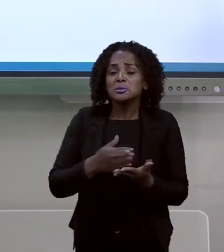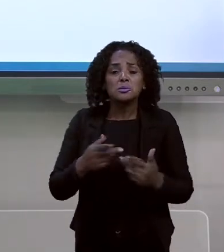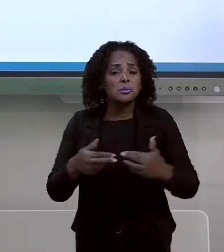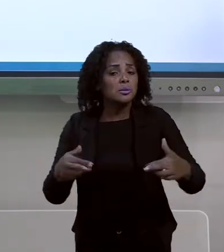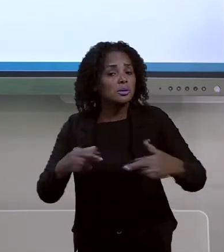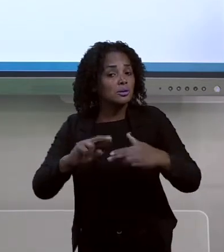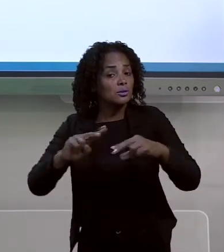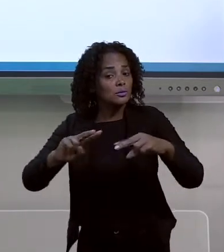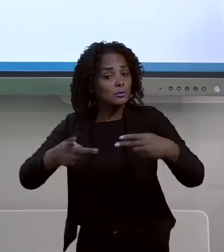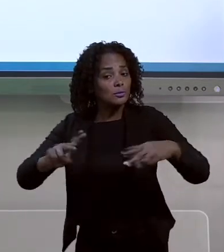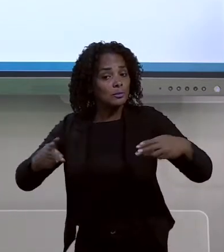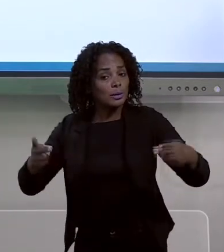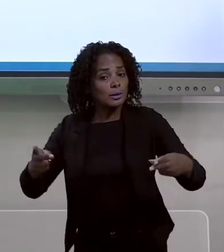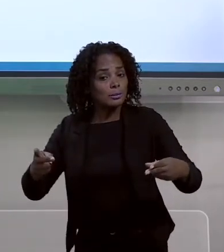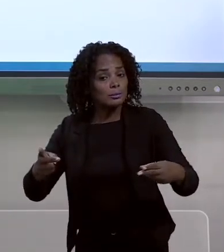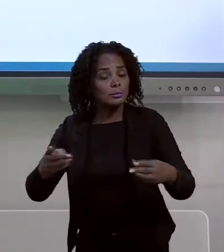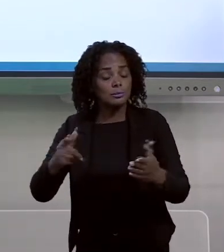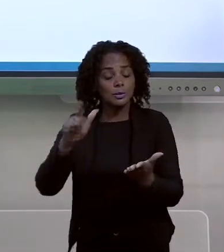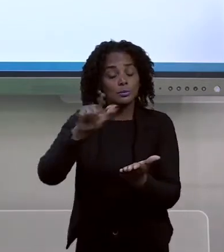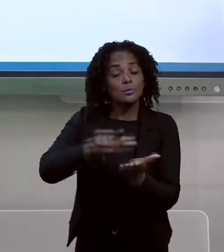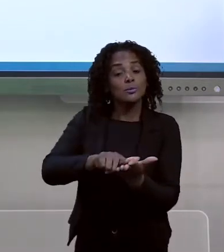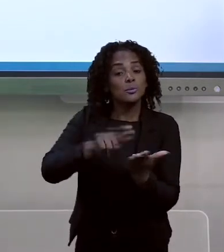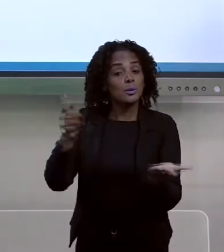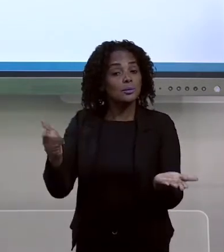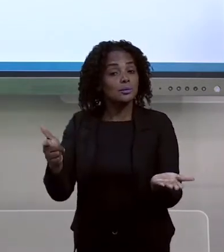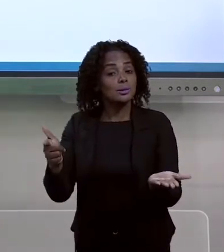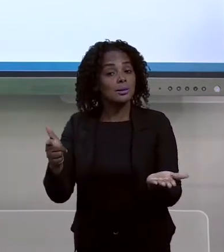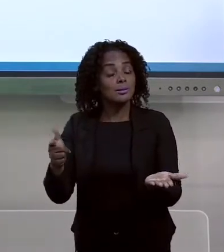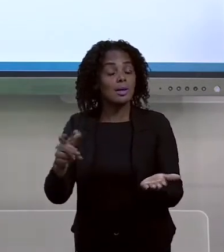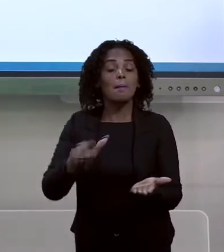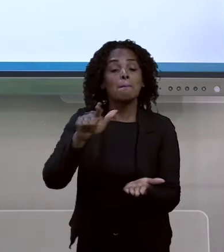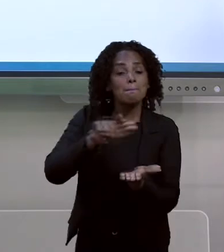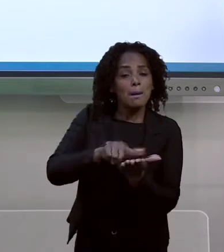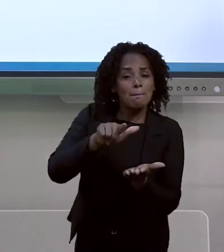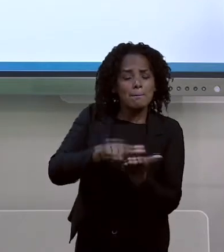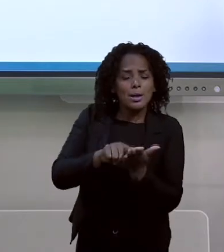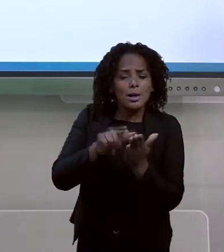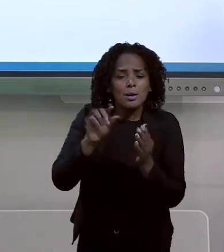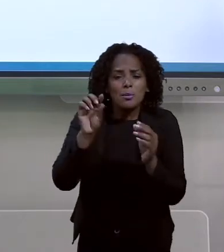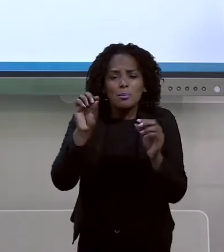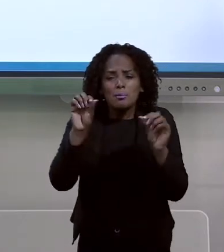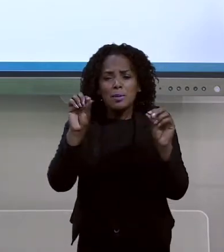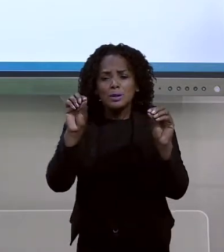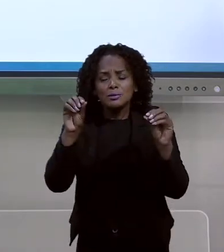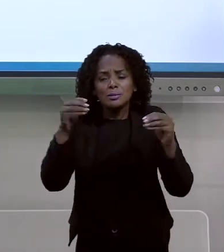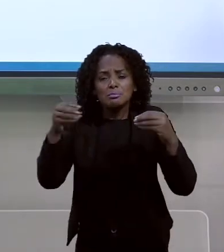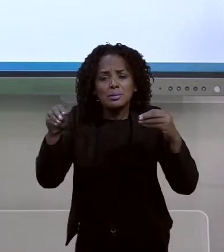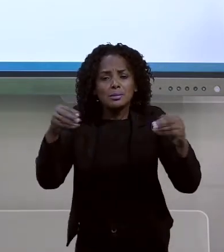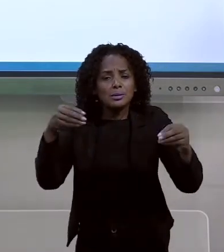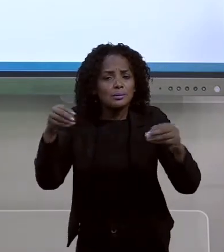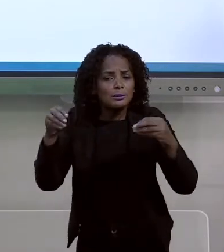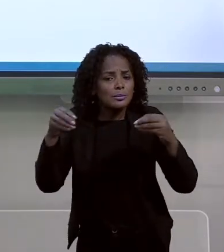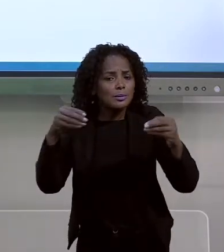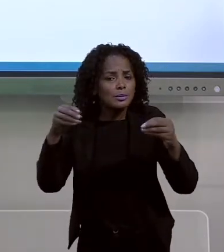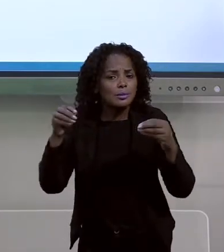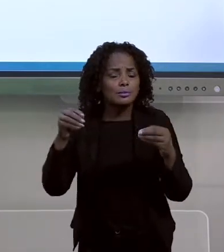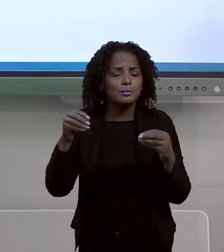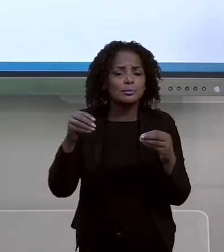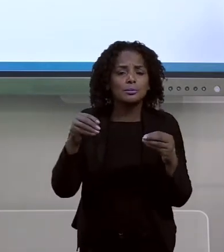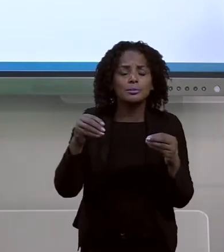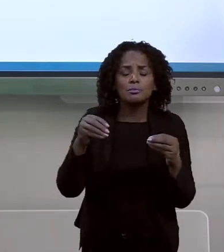o jornal, ele é um papel mais fino, mais maleável, e ele não possui